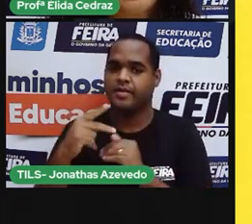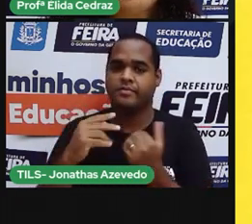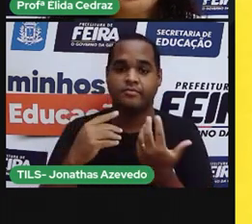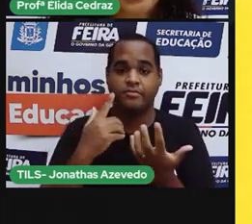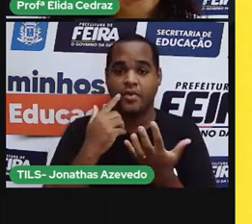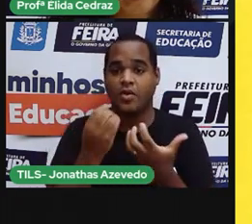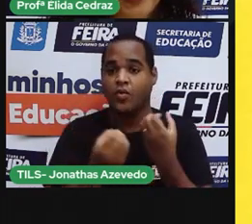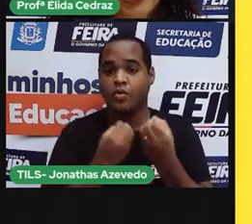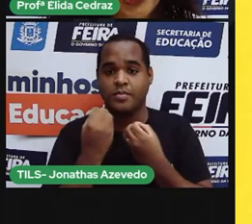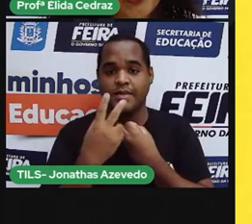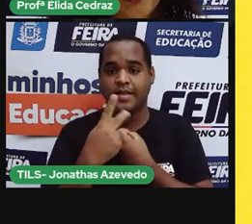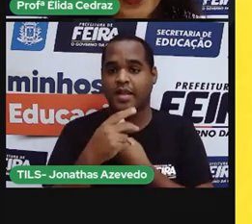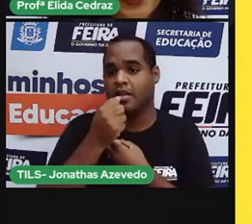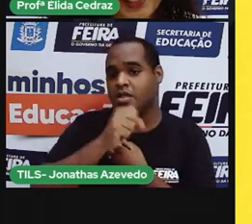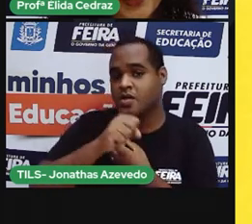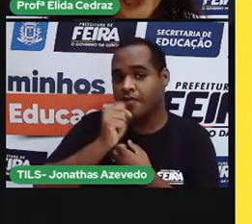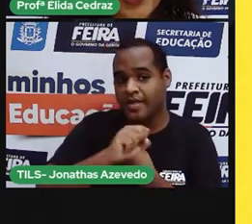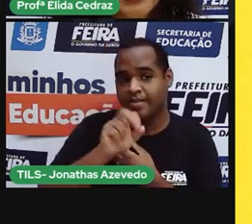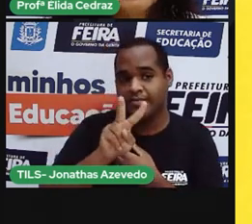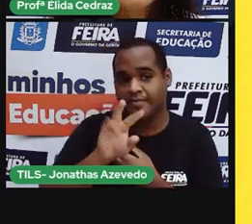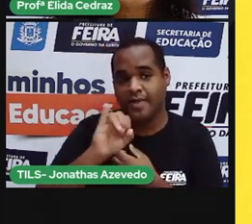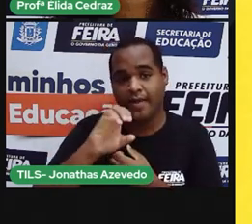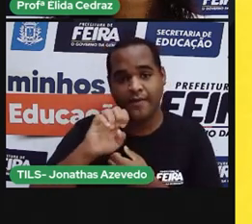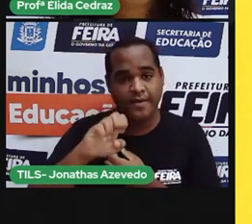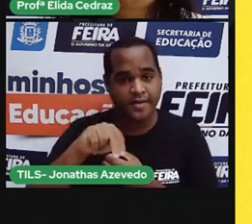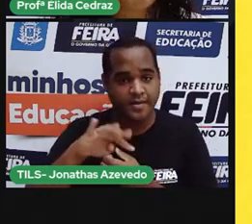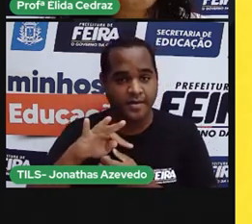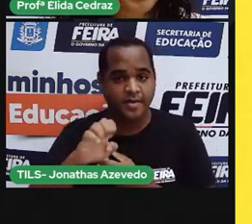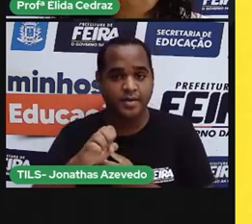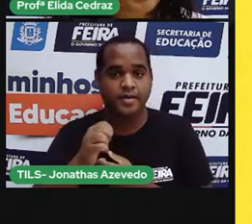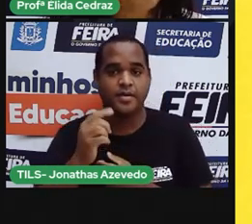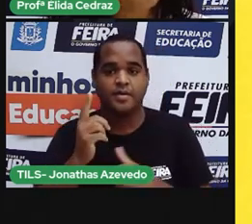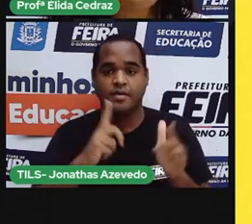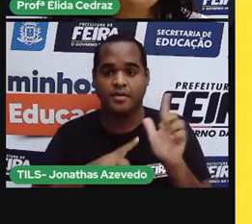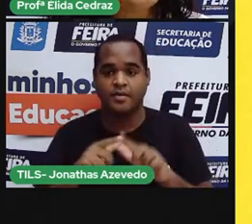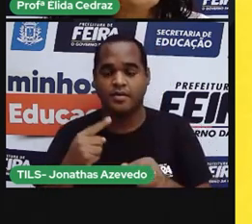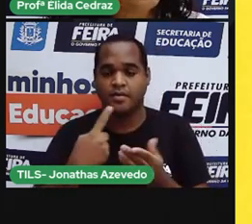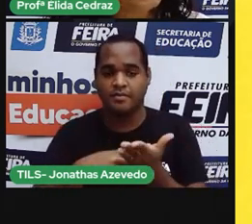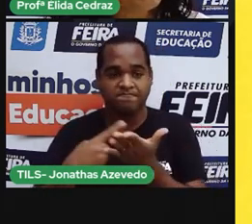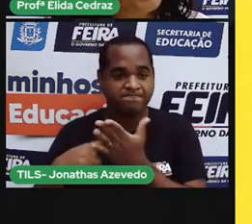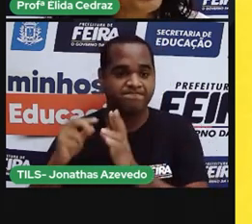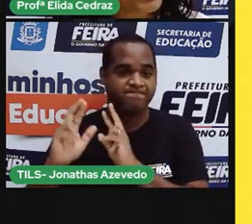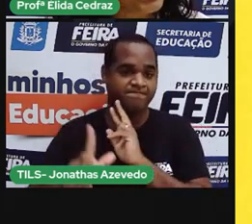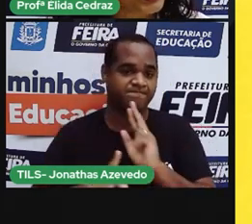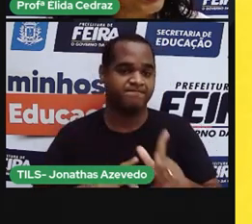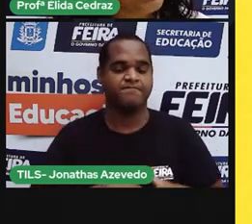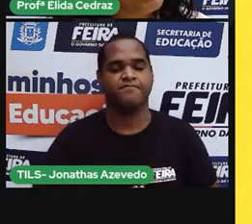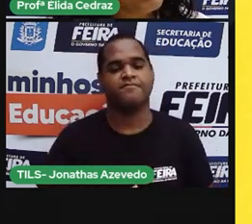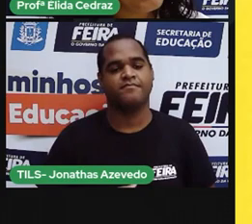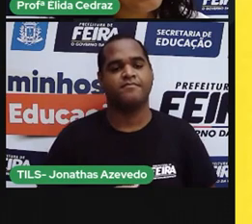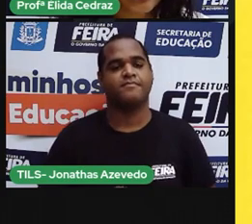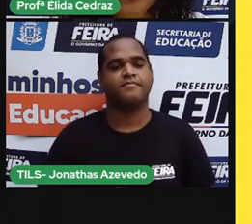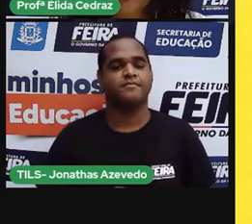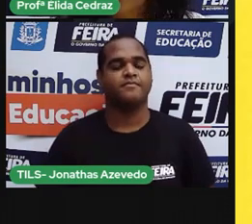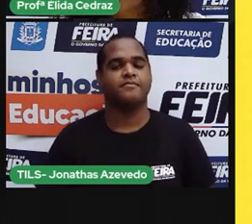como fica o sorvete do Vicente, se quiser formar uma combinação diferente?